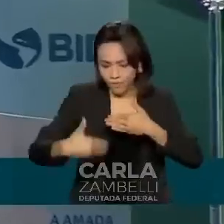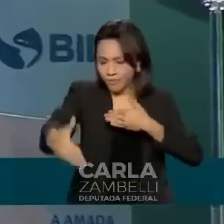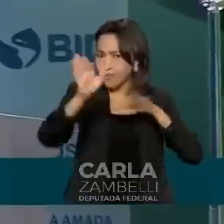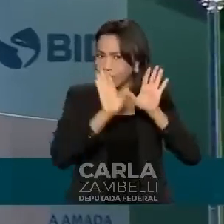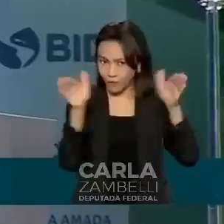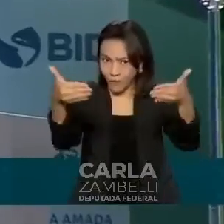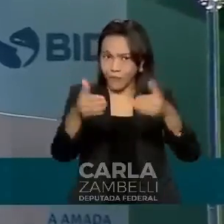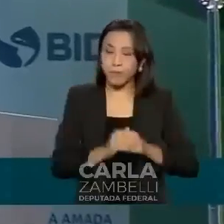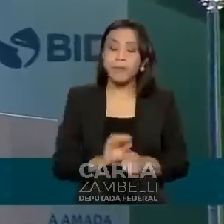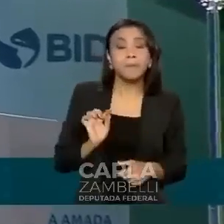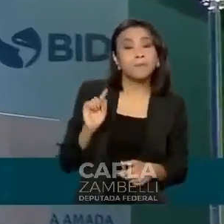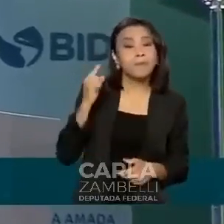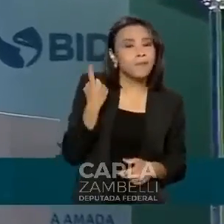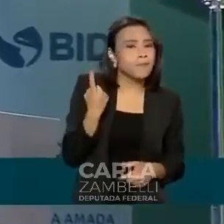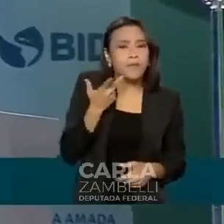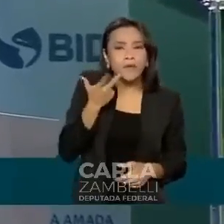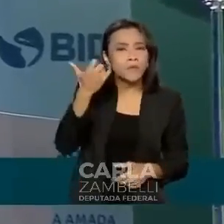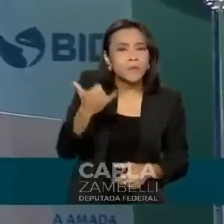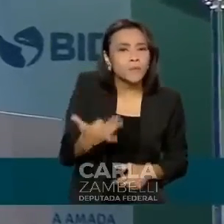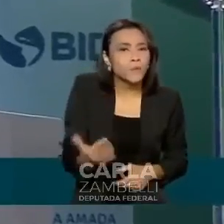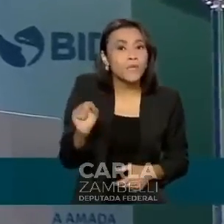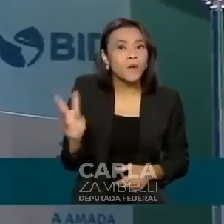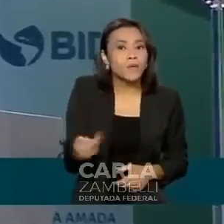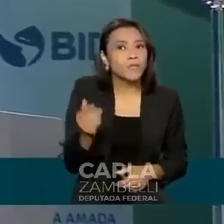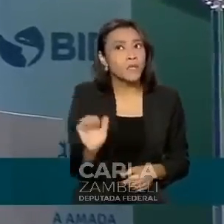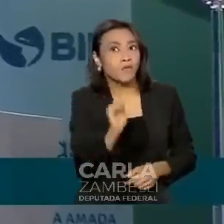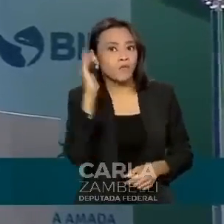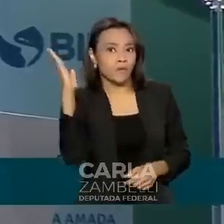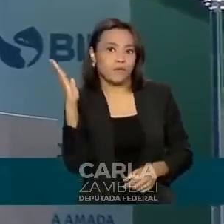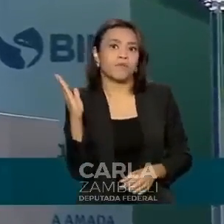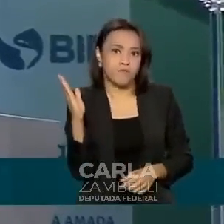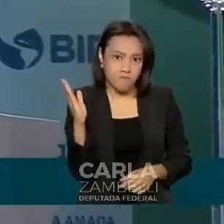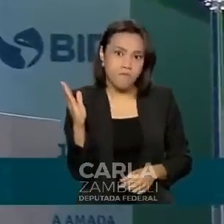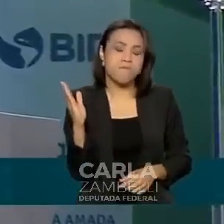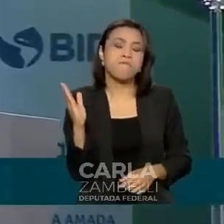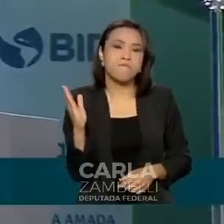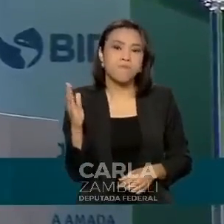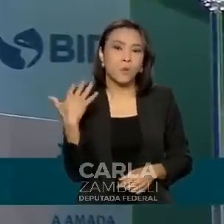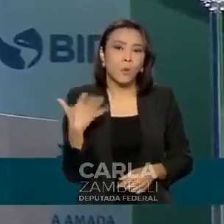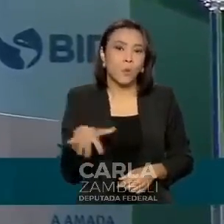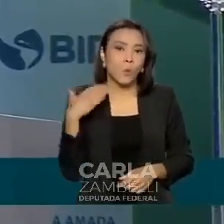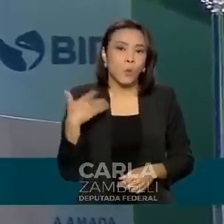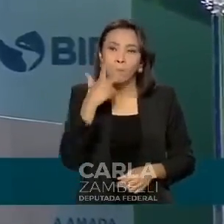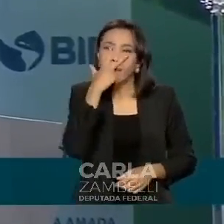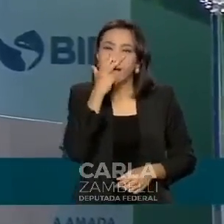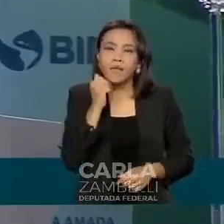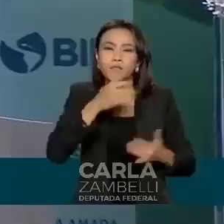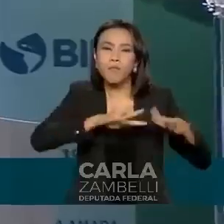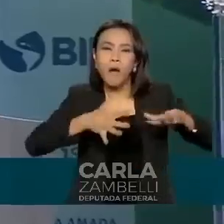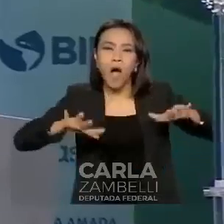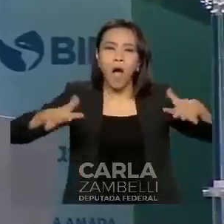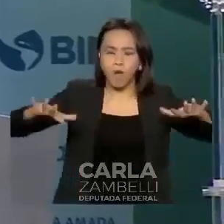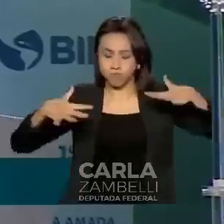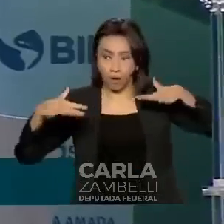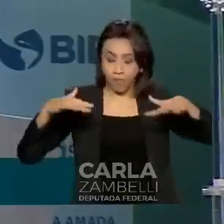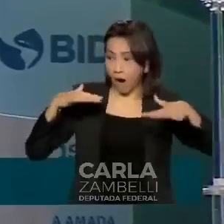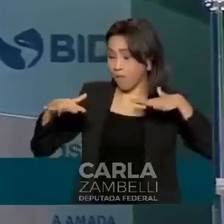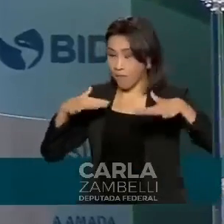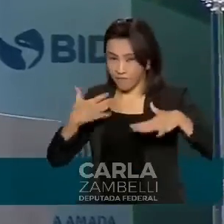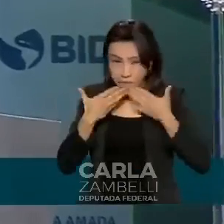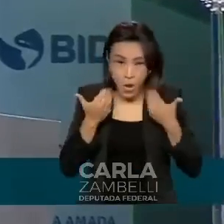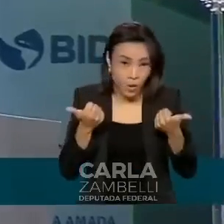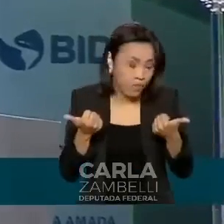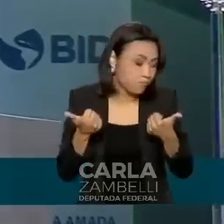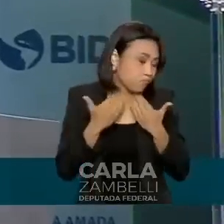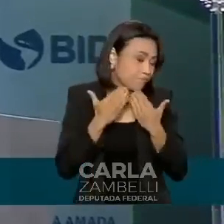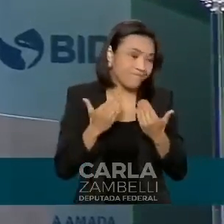a primeira consideração é sobre o que tá acontecendo lá fora Esse é o mar turbulento e eu não acho que